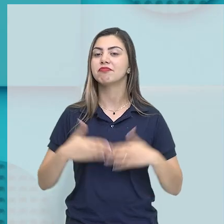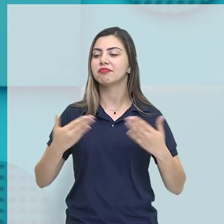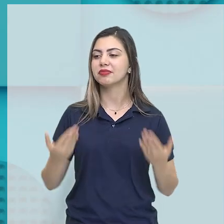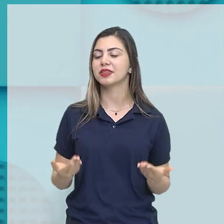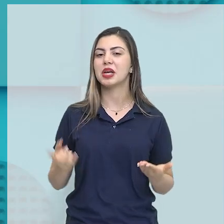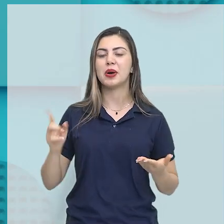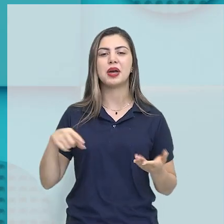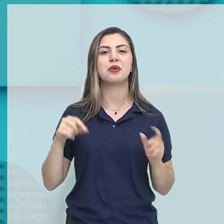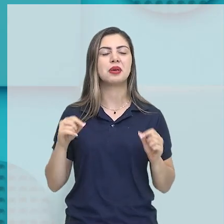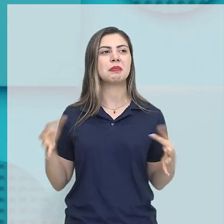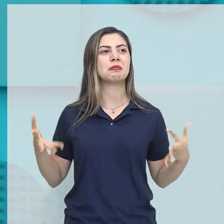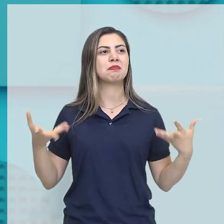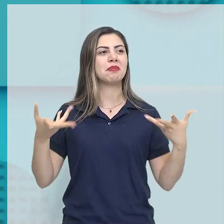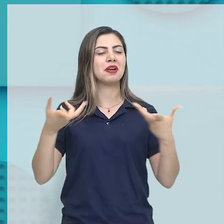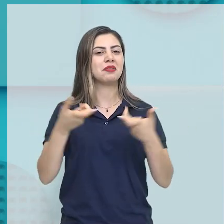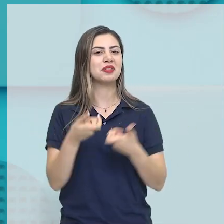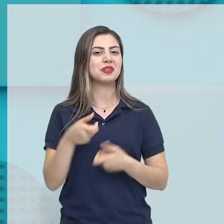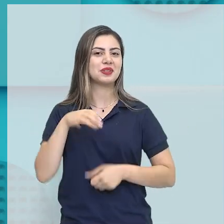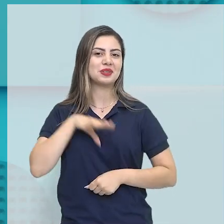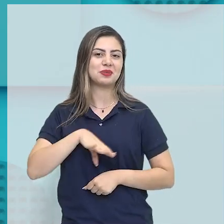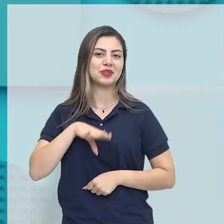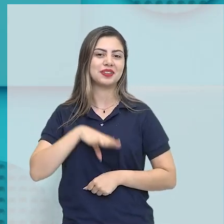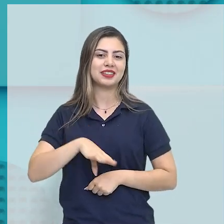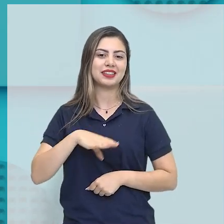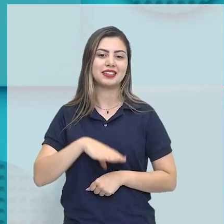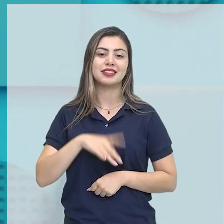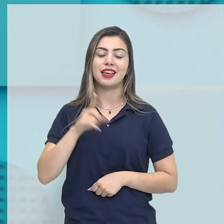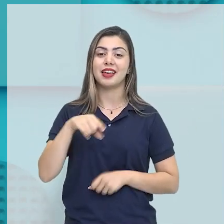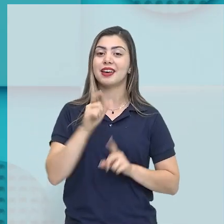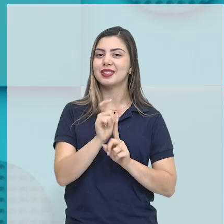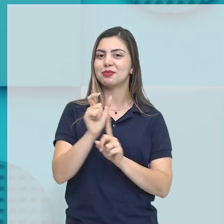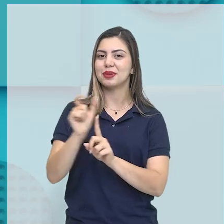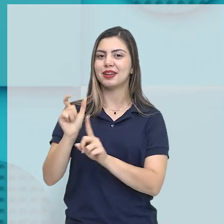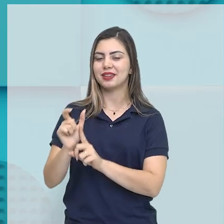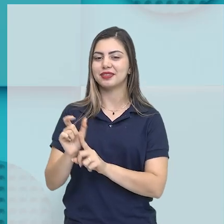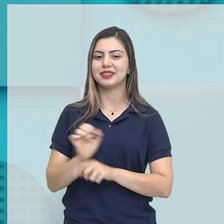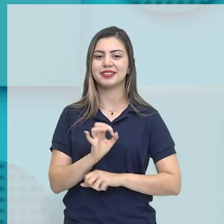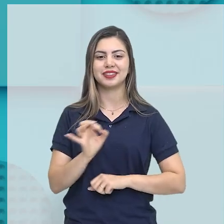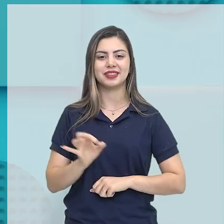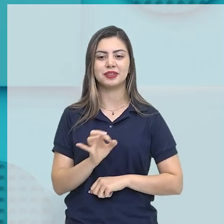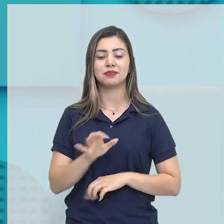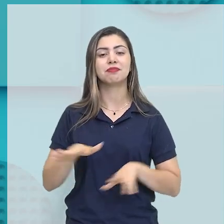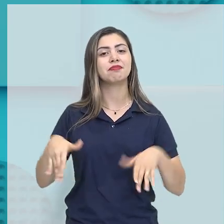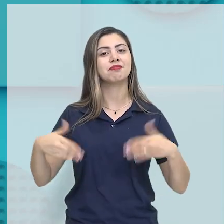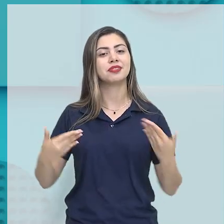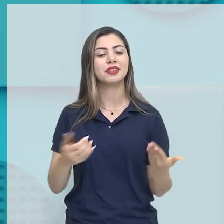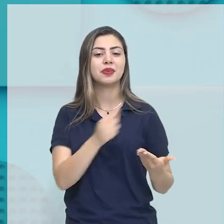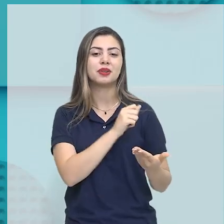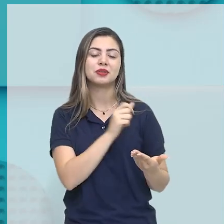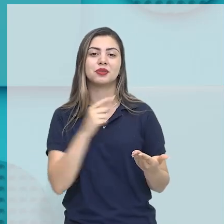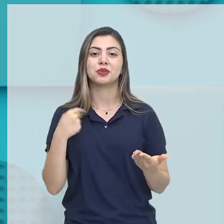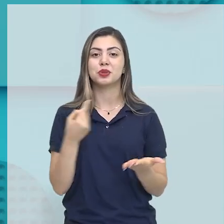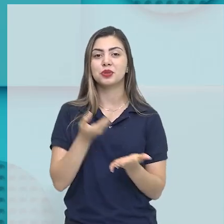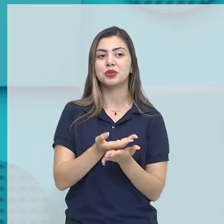digamos assim, a mágica, né, da língua portuguesa, né? No caso das palavras. Então, gente,